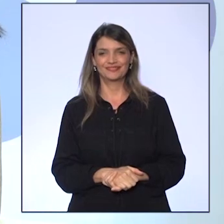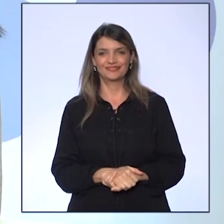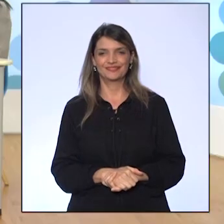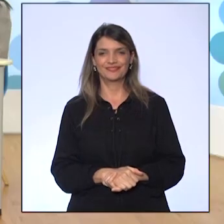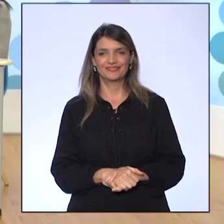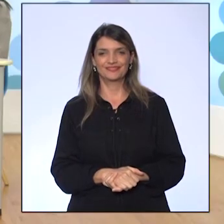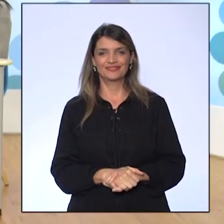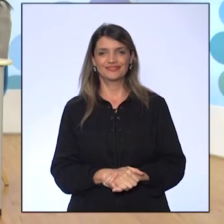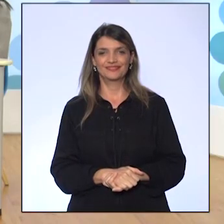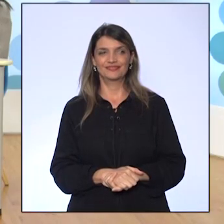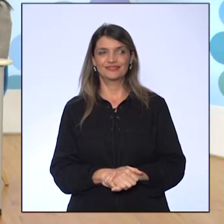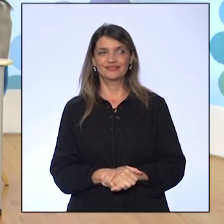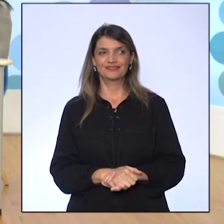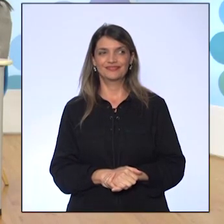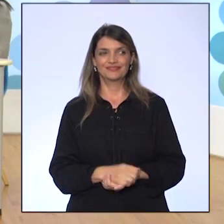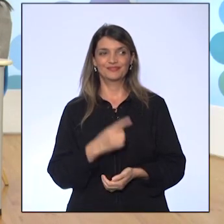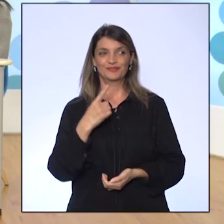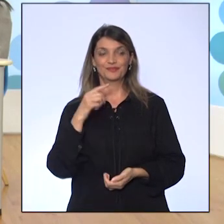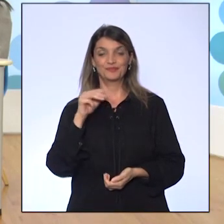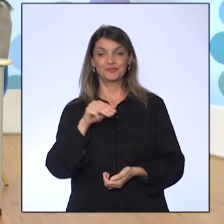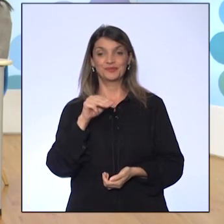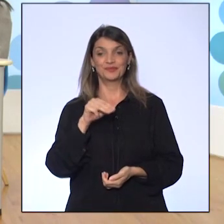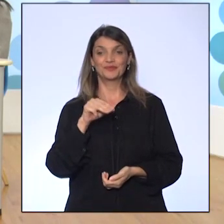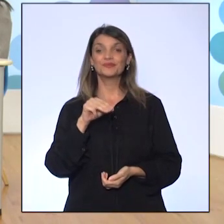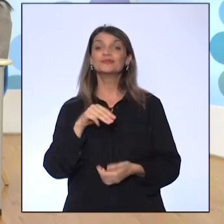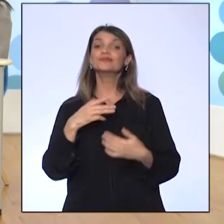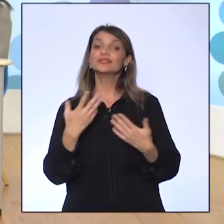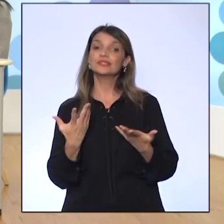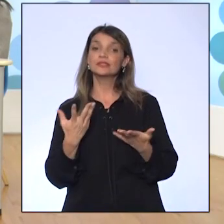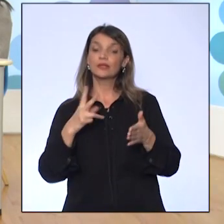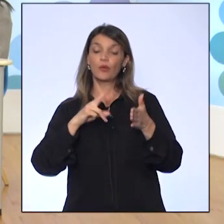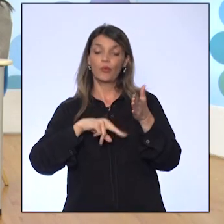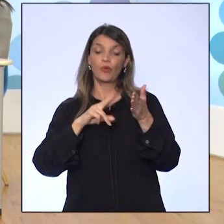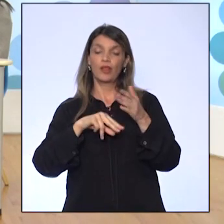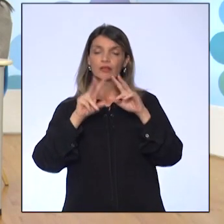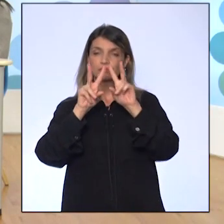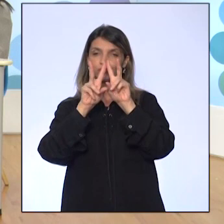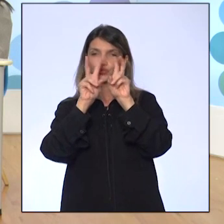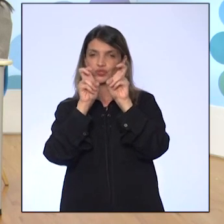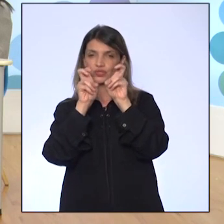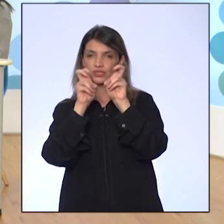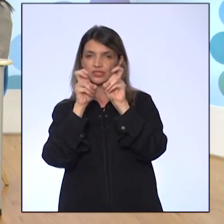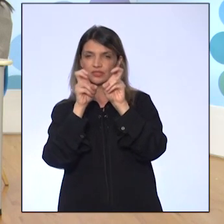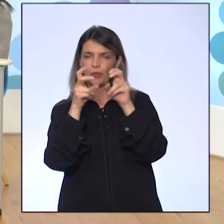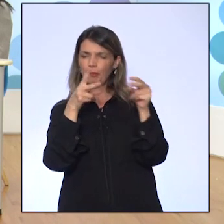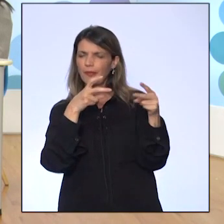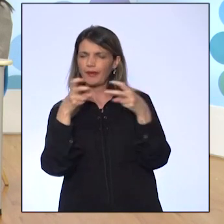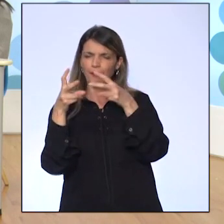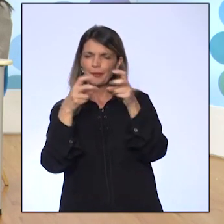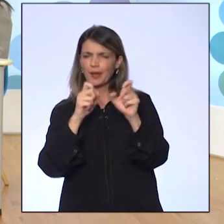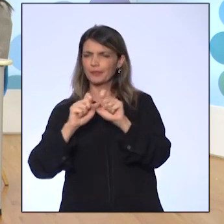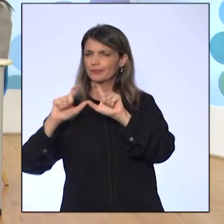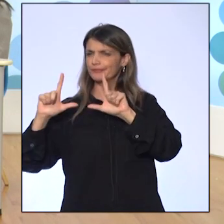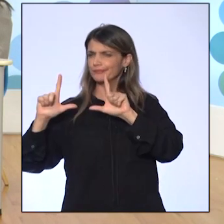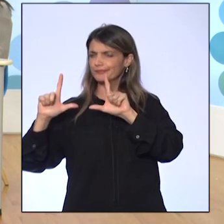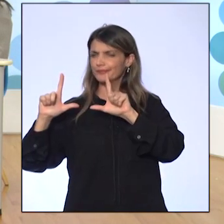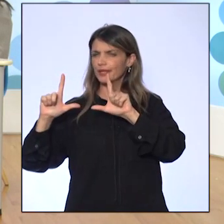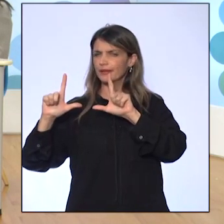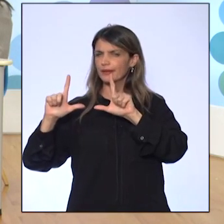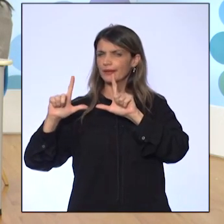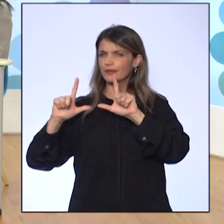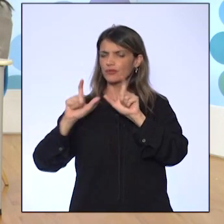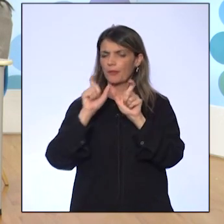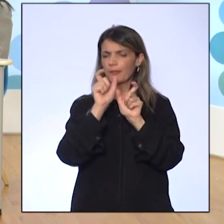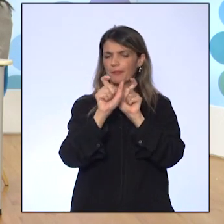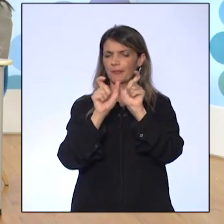Ainda temos um minutinho. Então, nós lemos o título, exploramos a imagem, vimos o vocabulário,